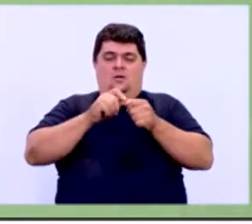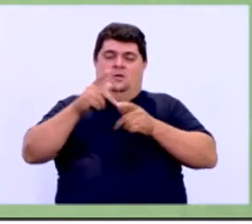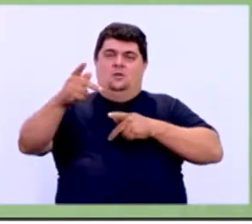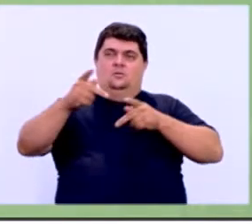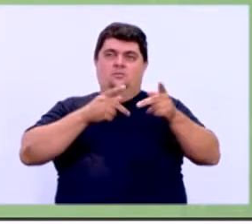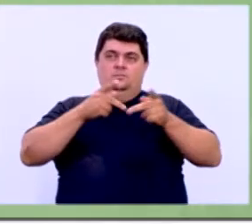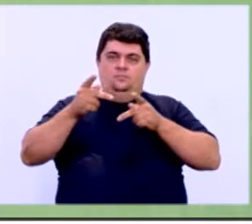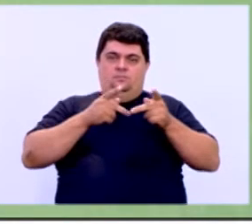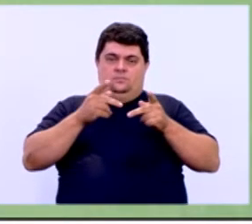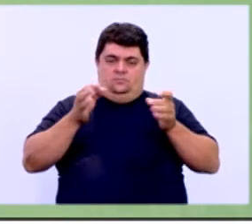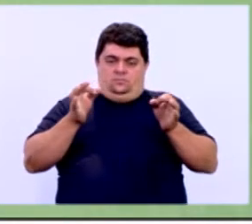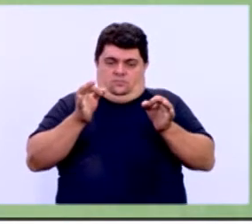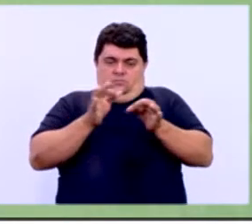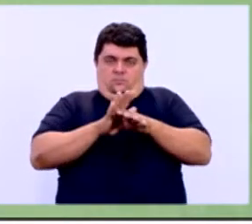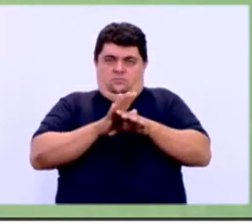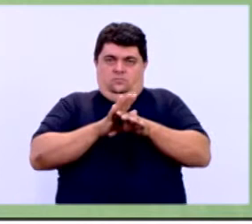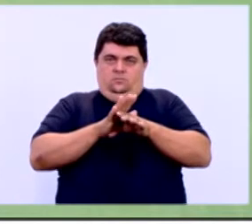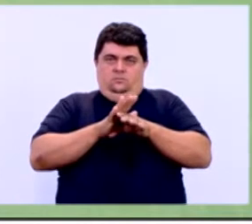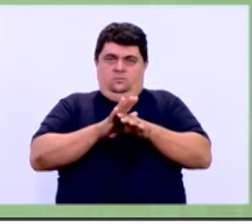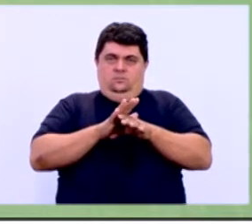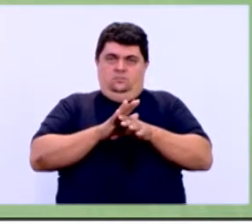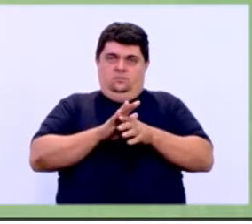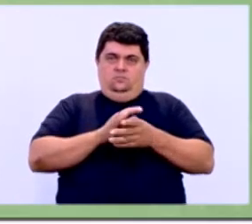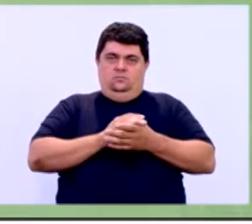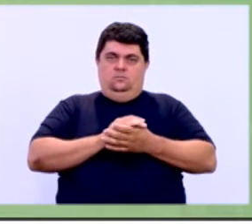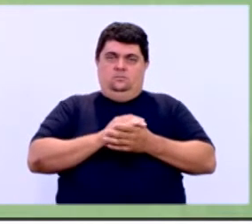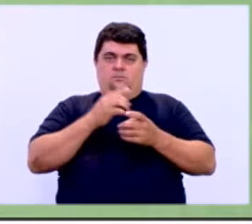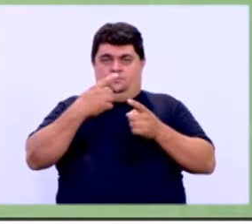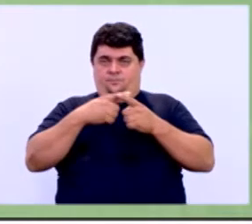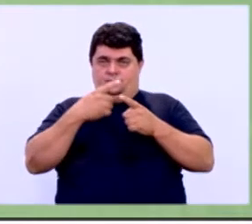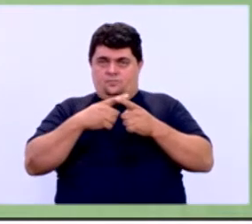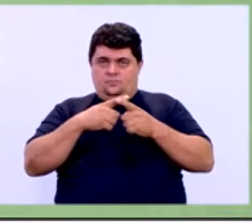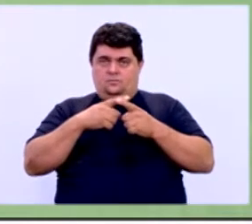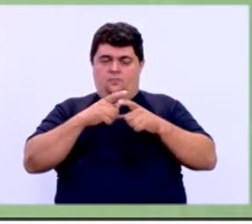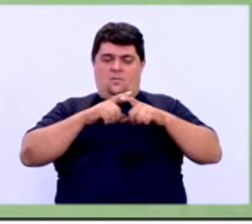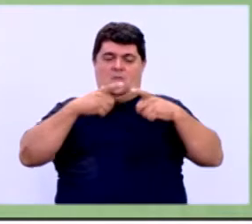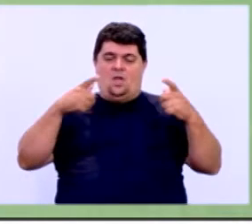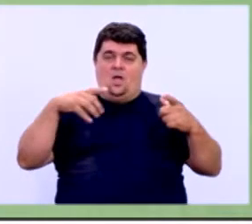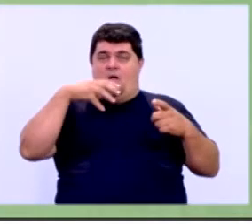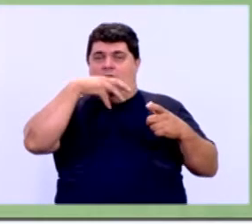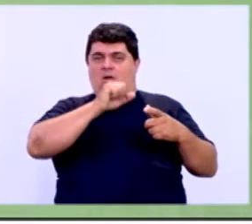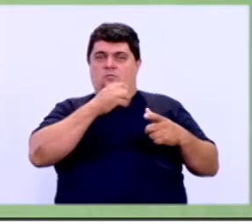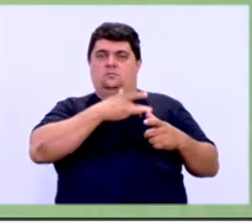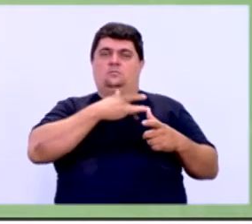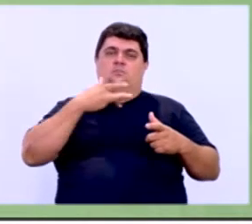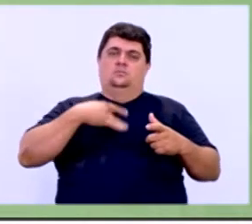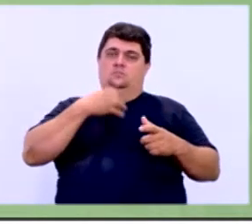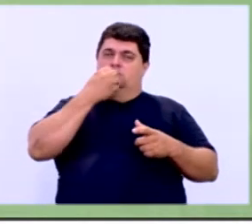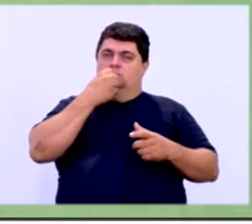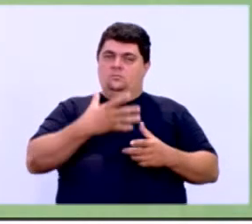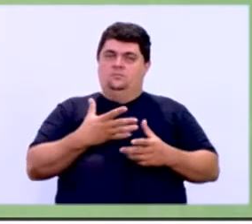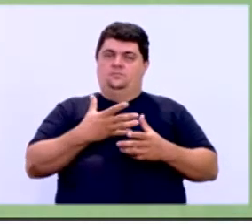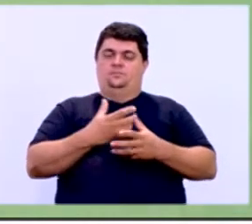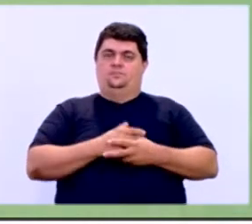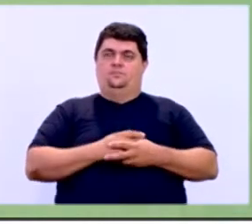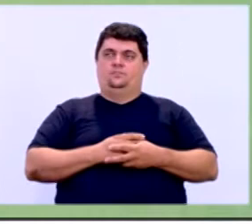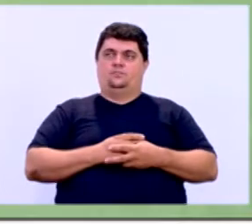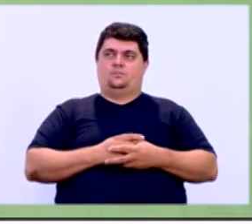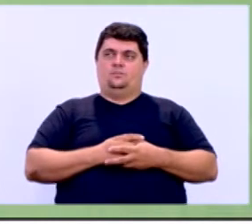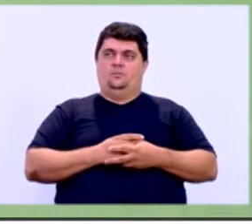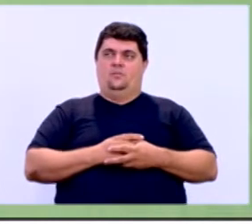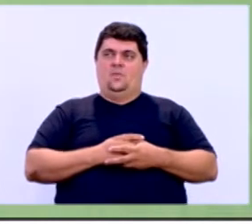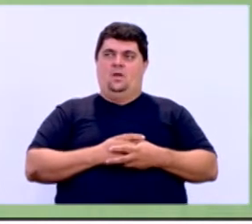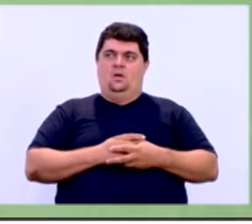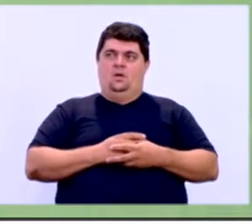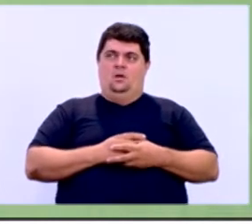financeiro completo, né? Para que possa crescer de modo saudável, né? Então, e